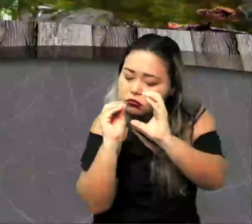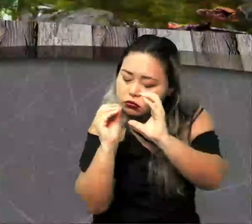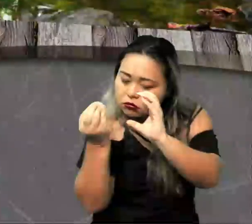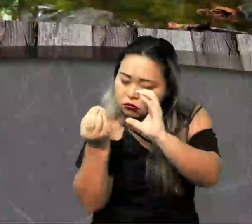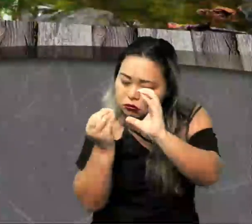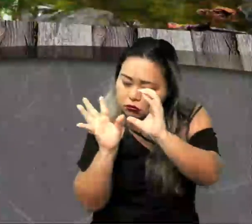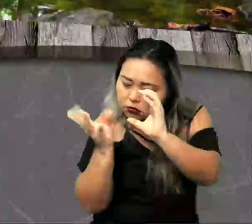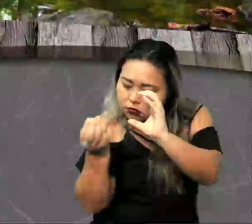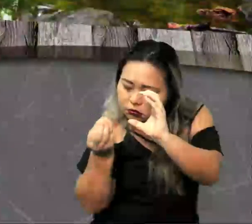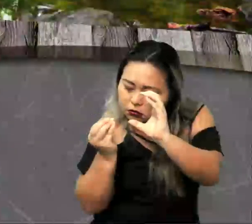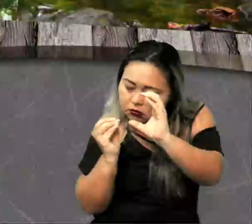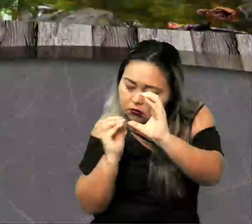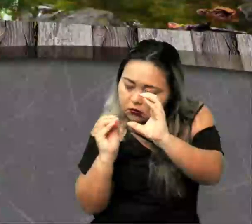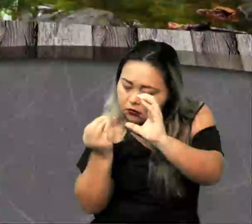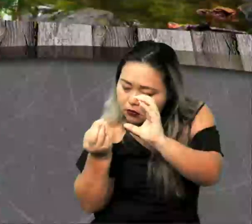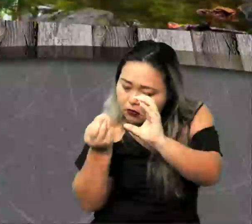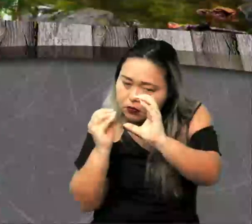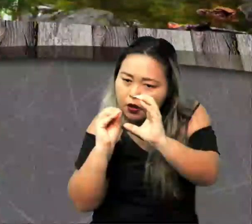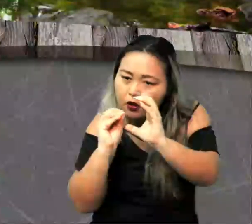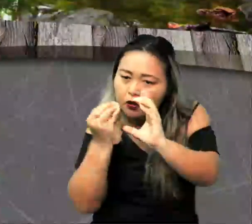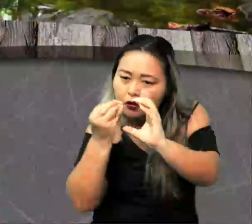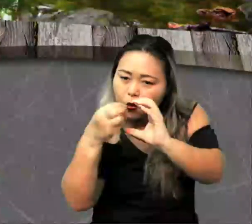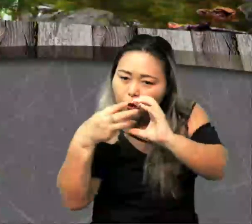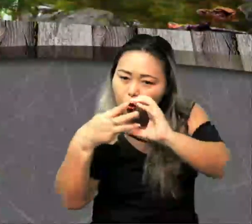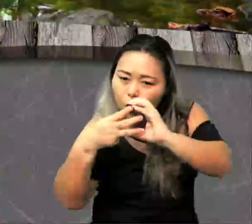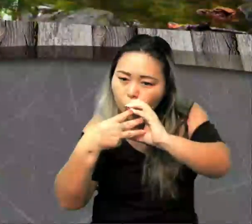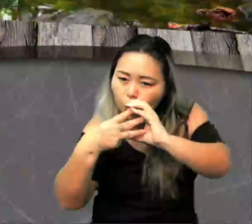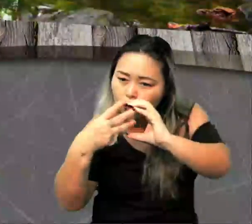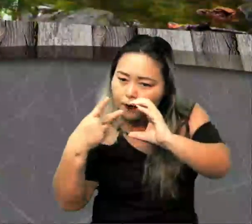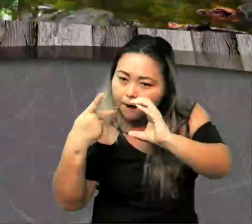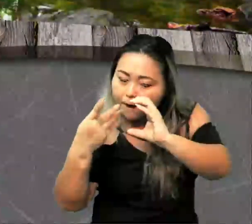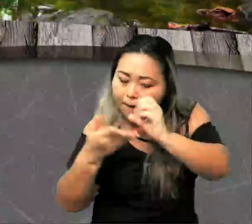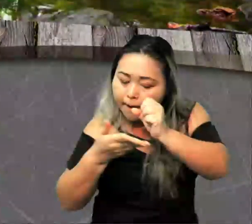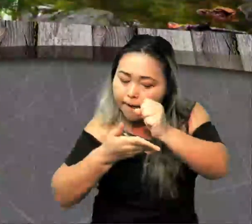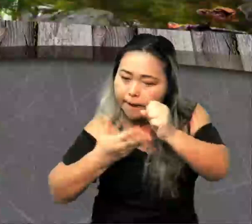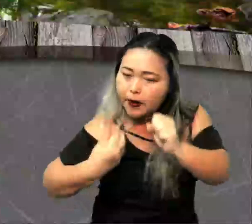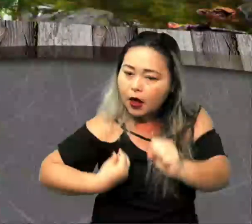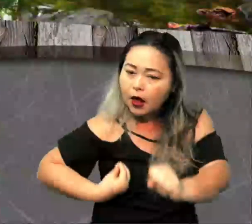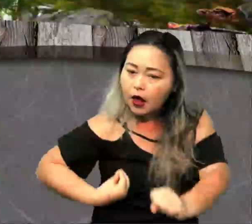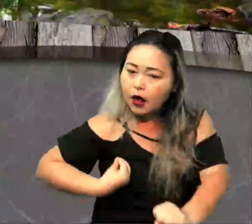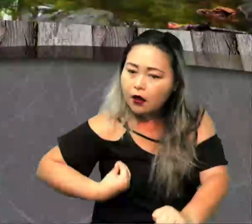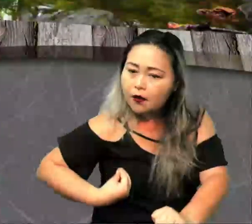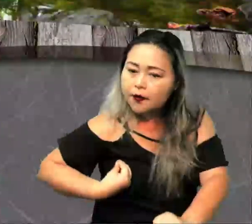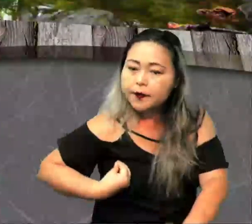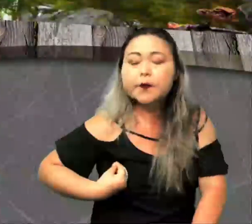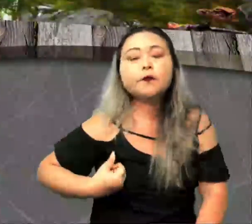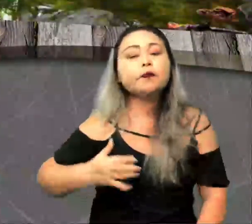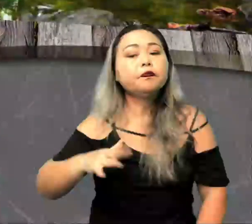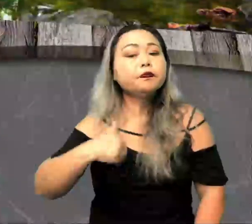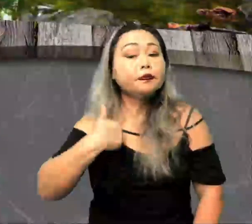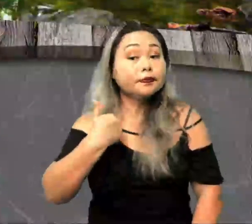vai formar essa unidade básica de vida. E aí,